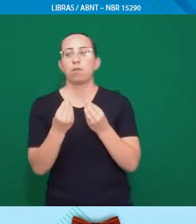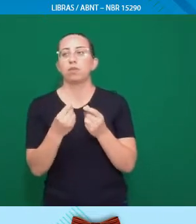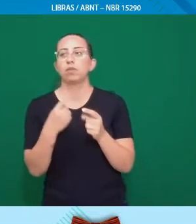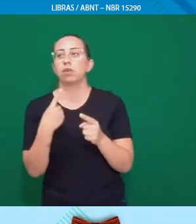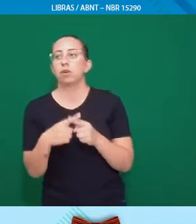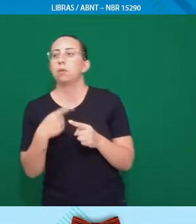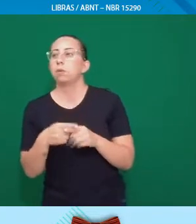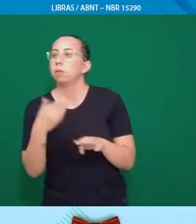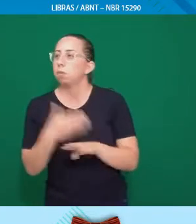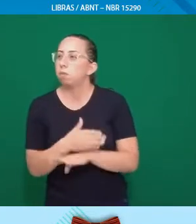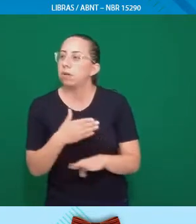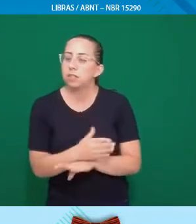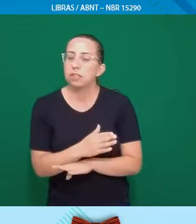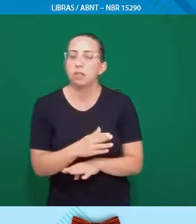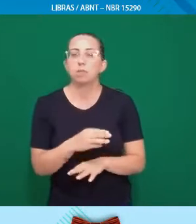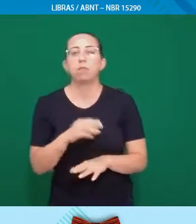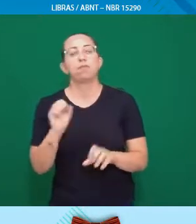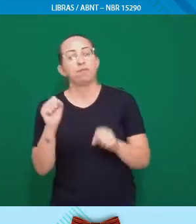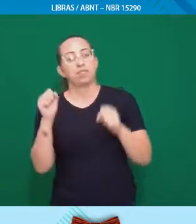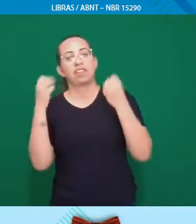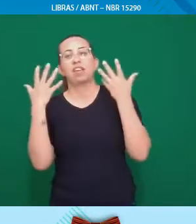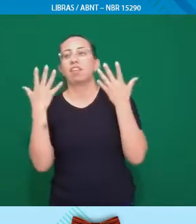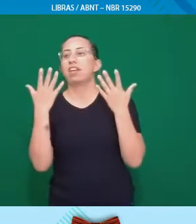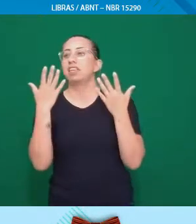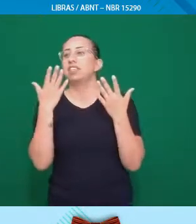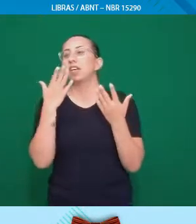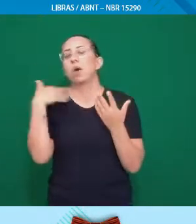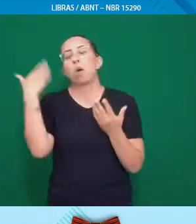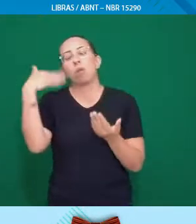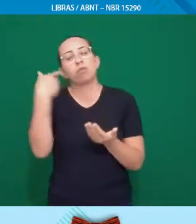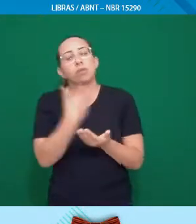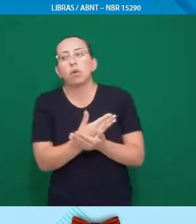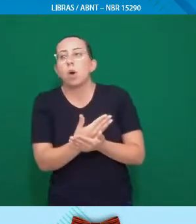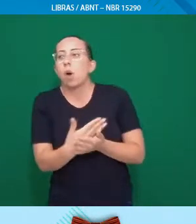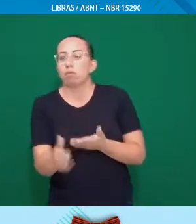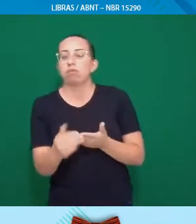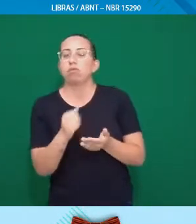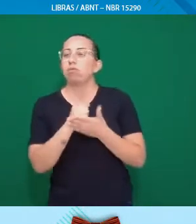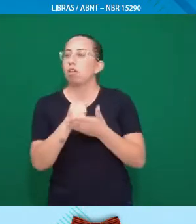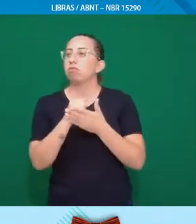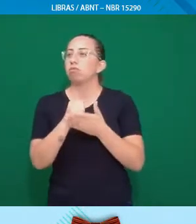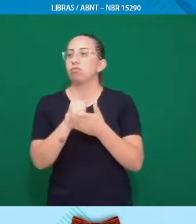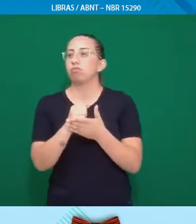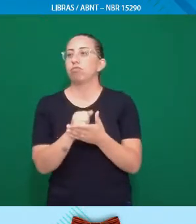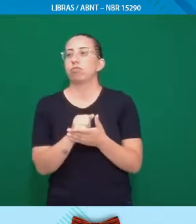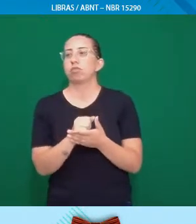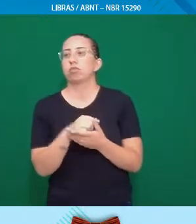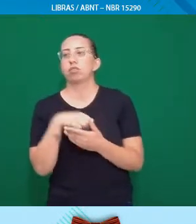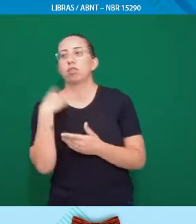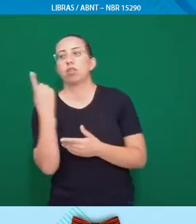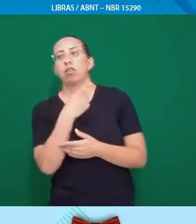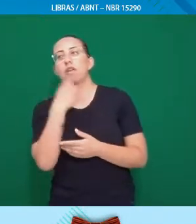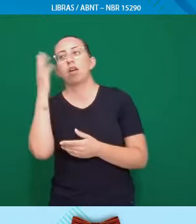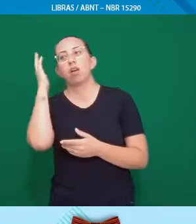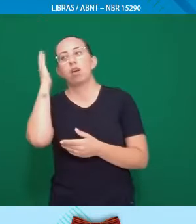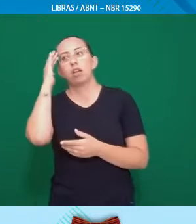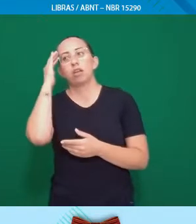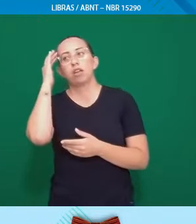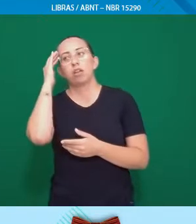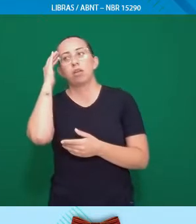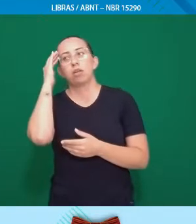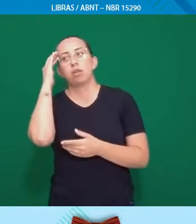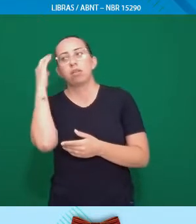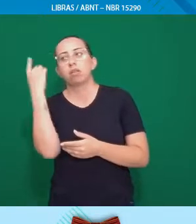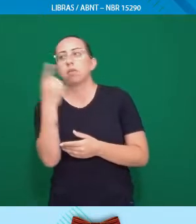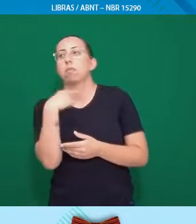estão junto do michuim desde que iniciou lá pa colaborando junto mas a gente sabe que para